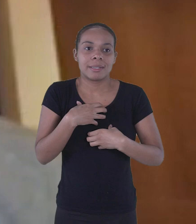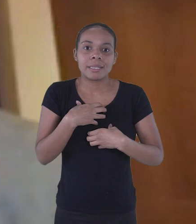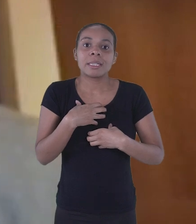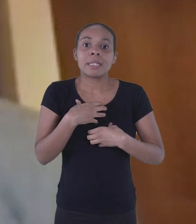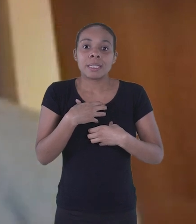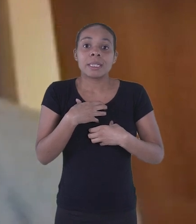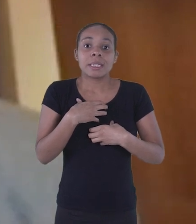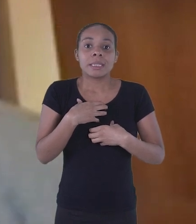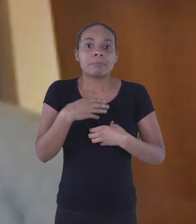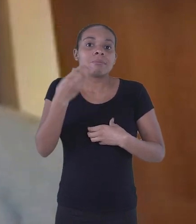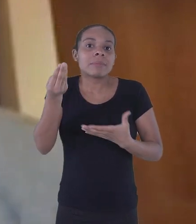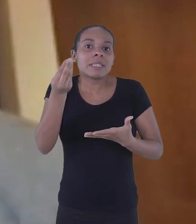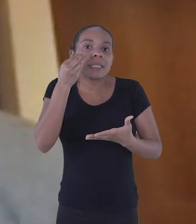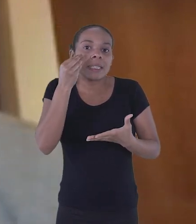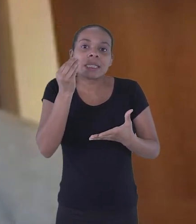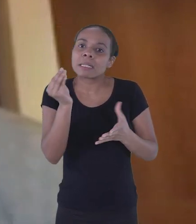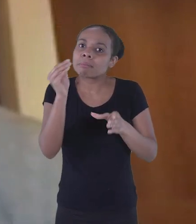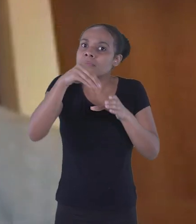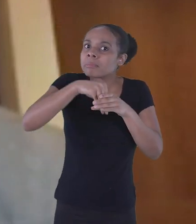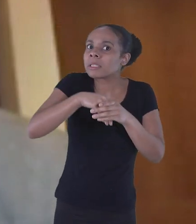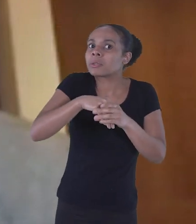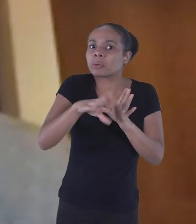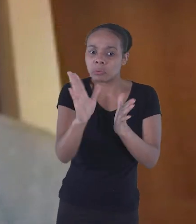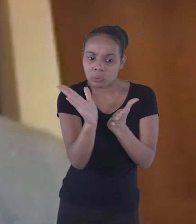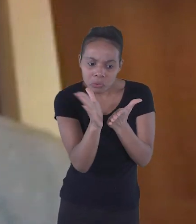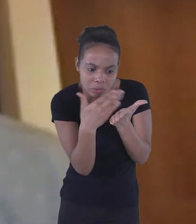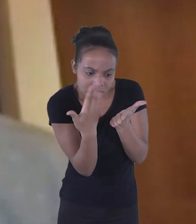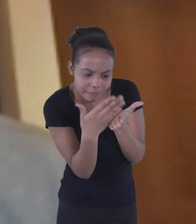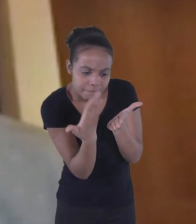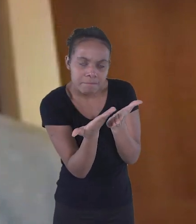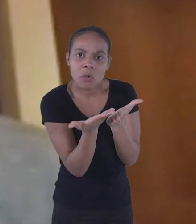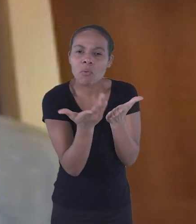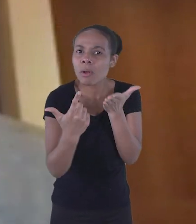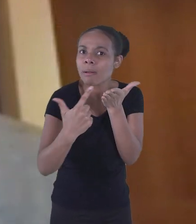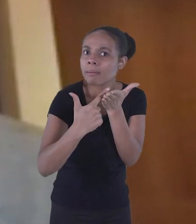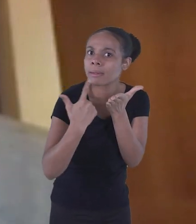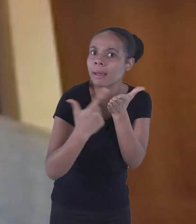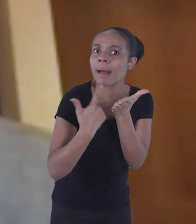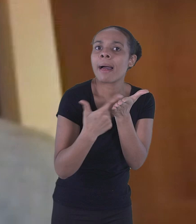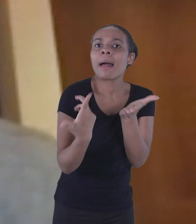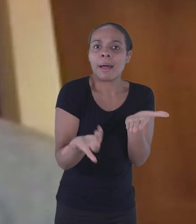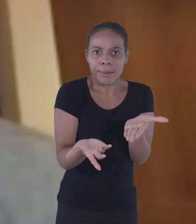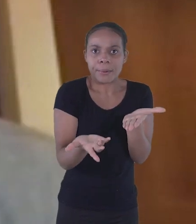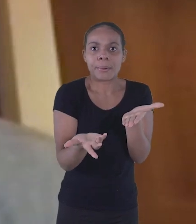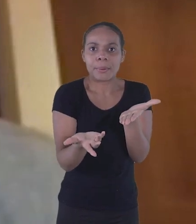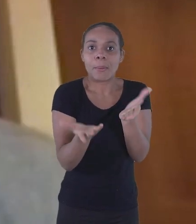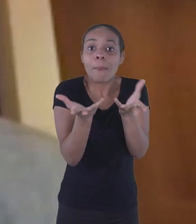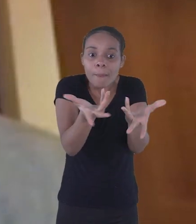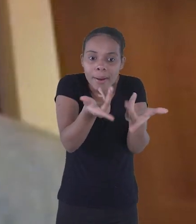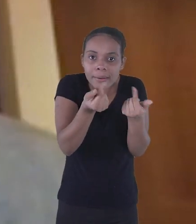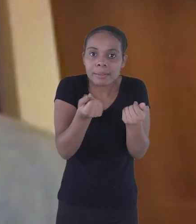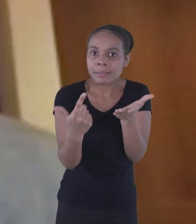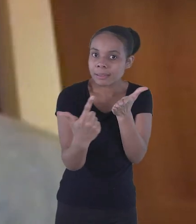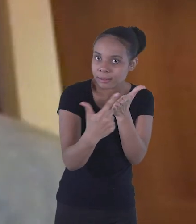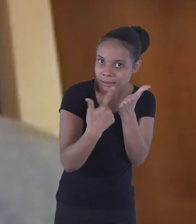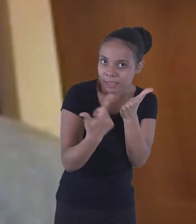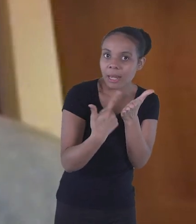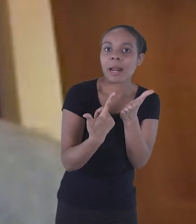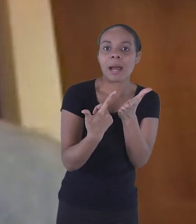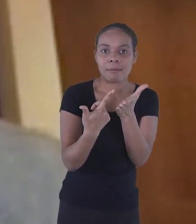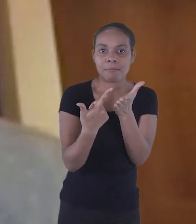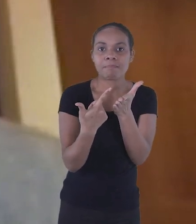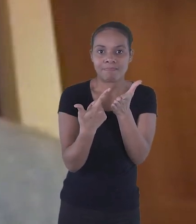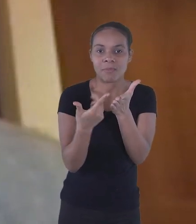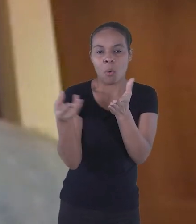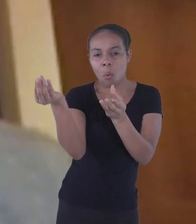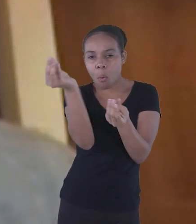de uma incumbência literária. O livro não, ele talvez tenha qualidade literária se